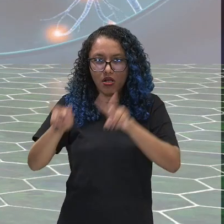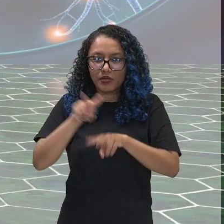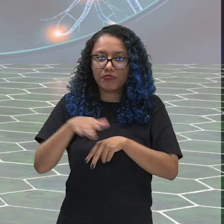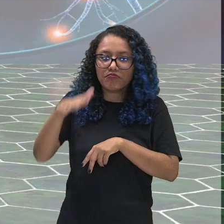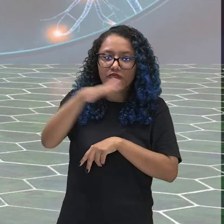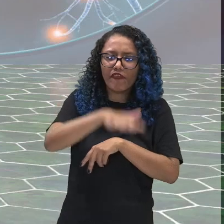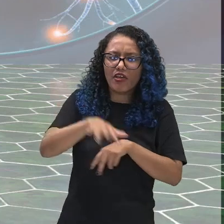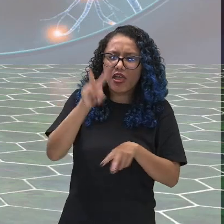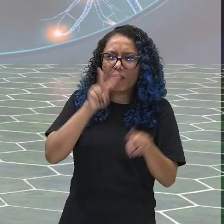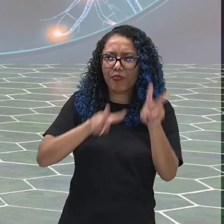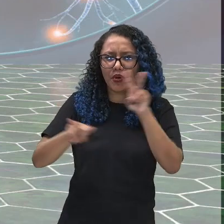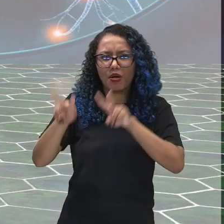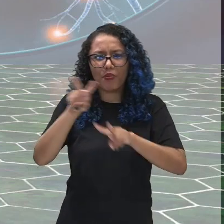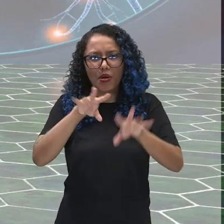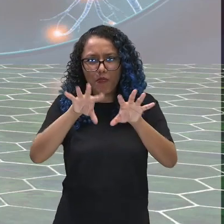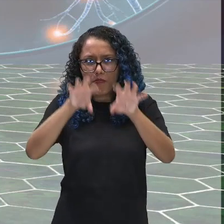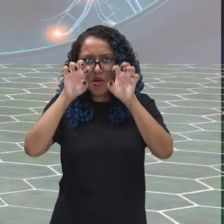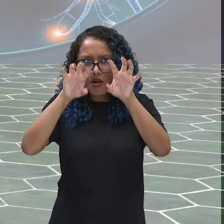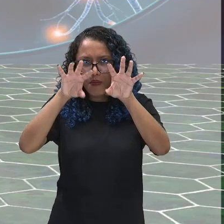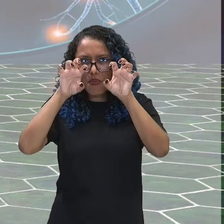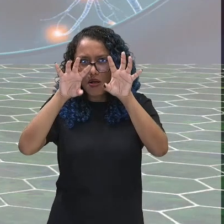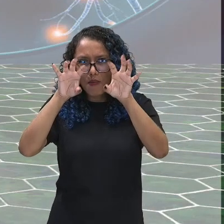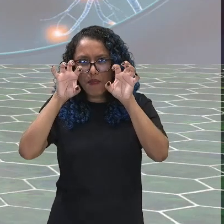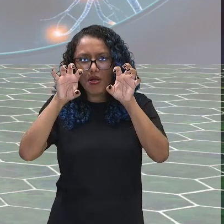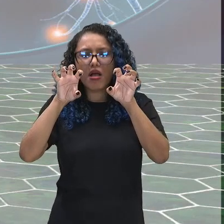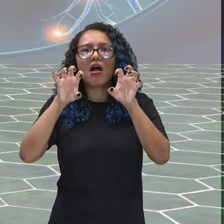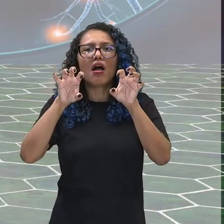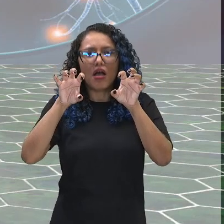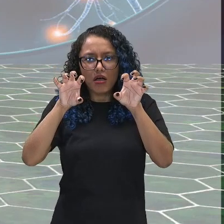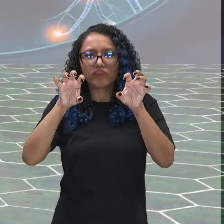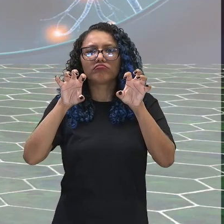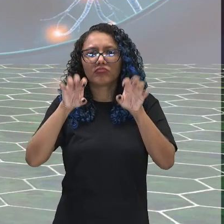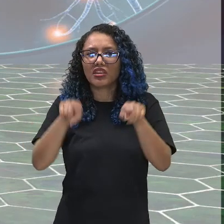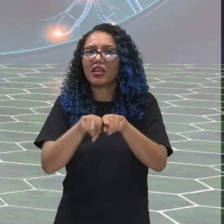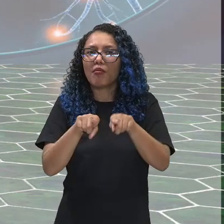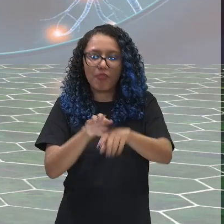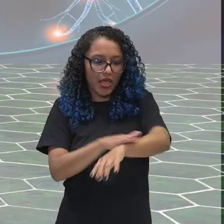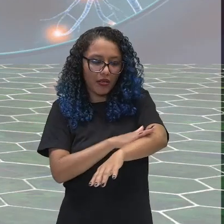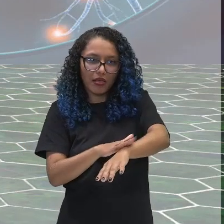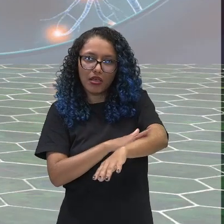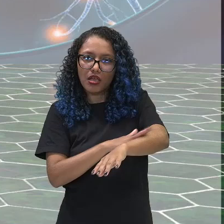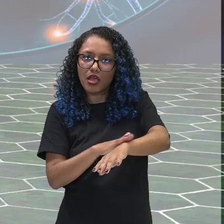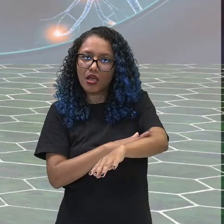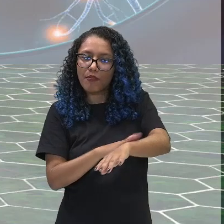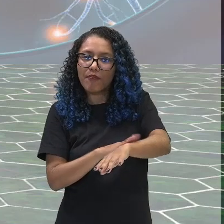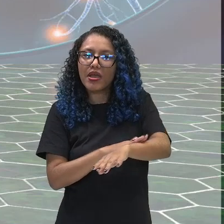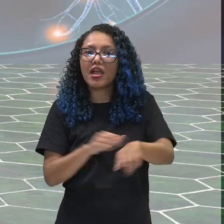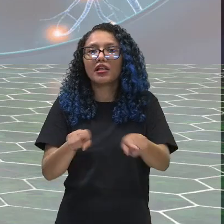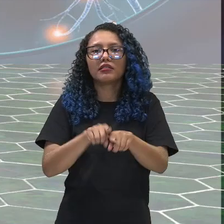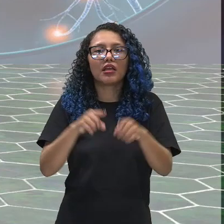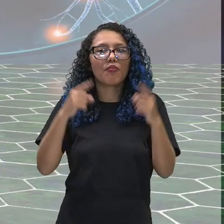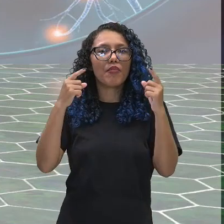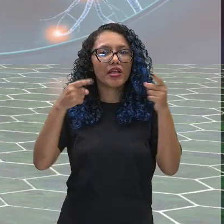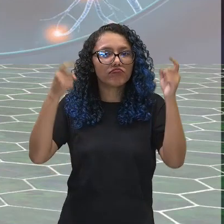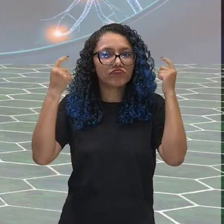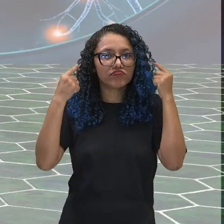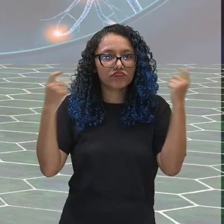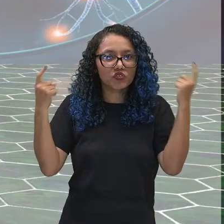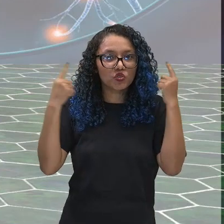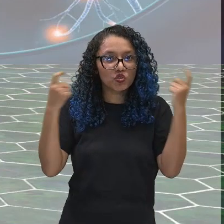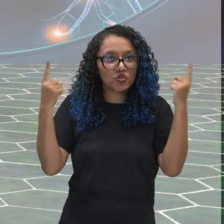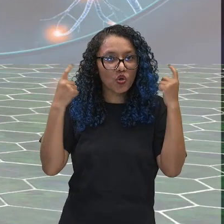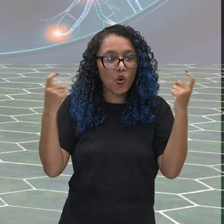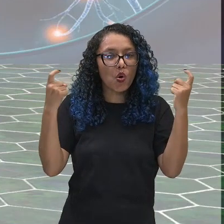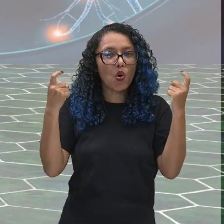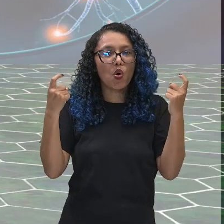né? Pelo corpo, né? No tato, né? Pela audição, pelo